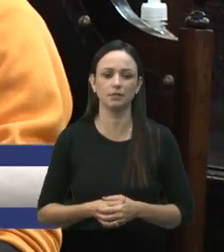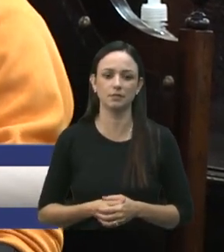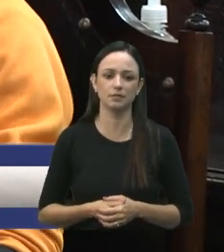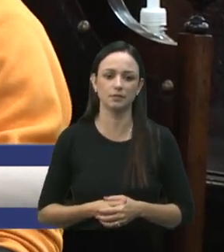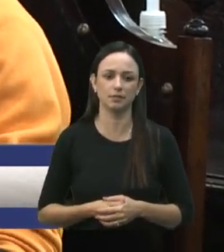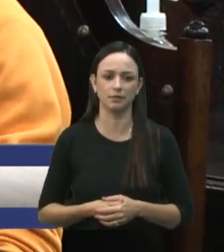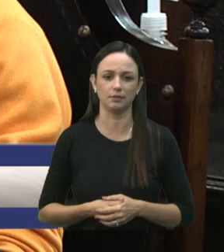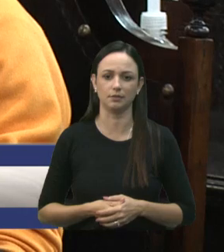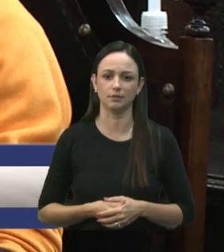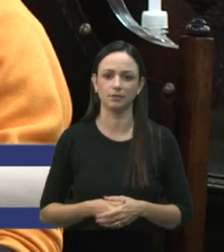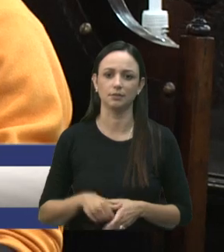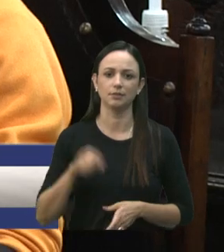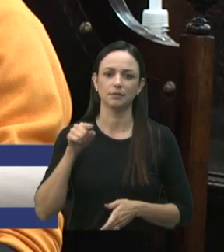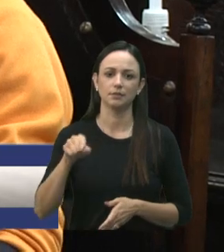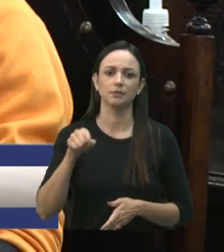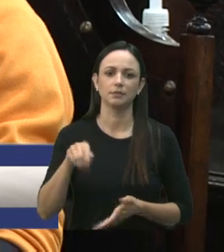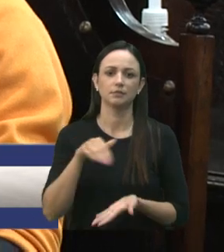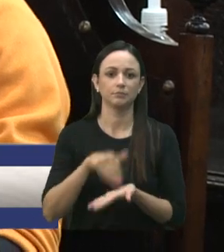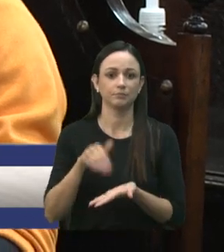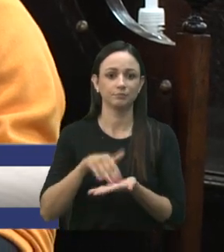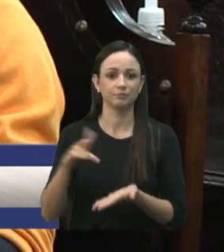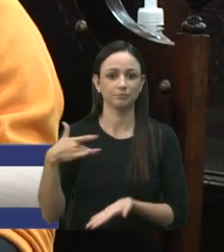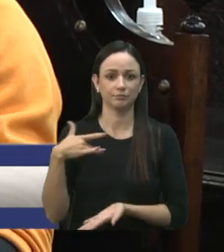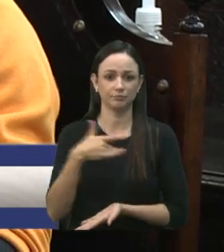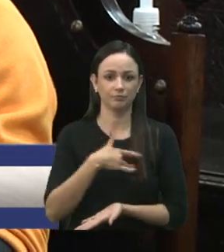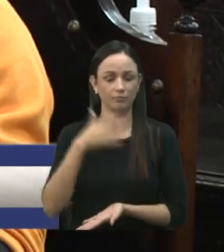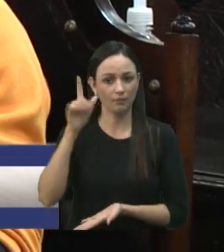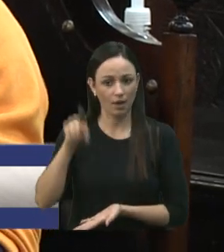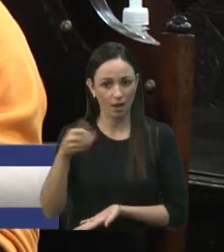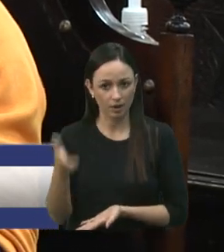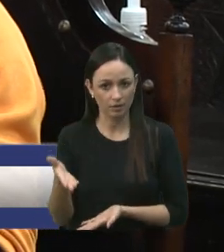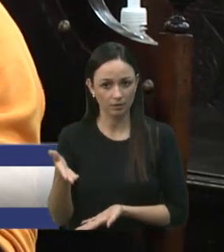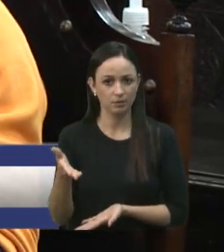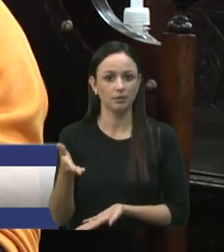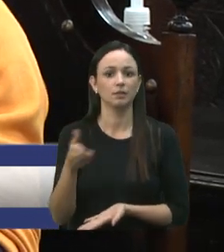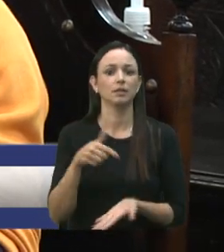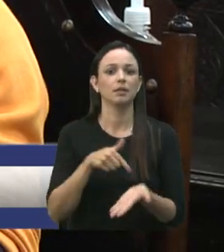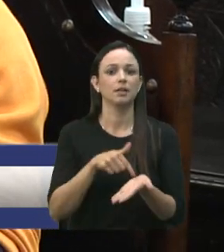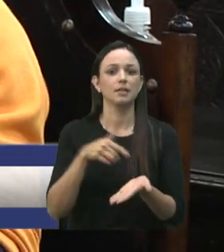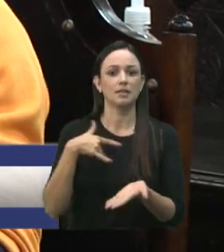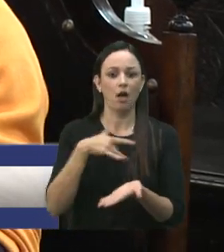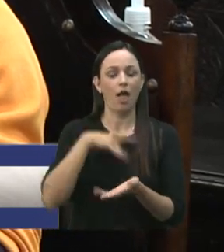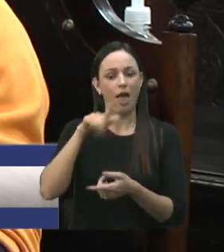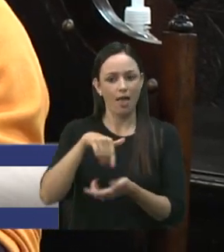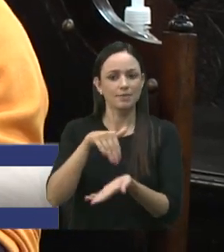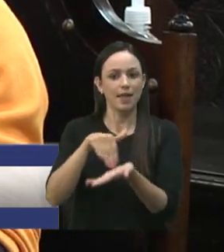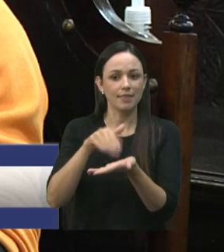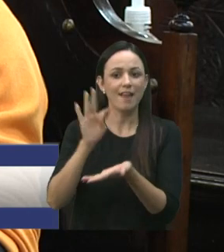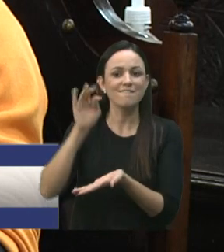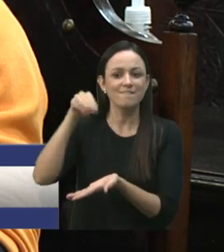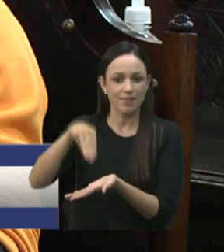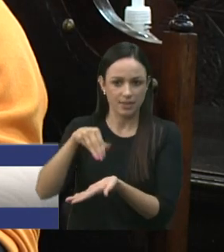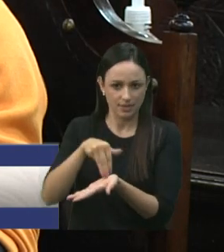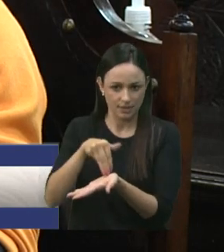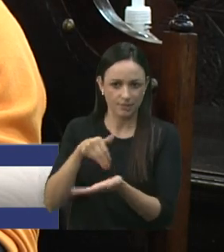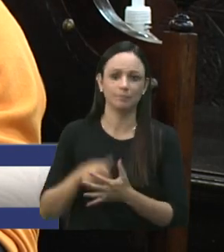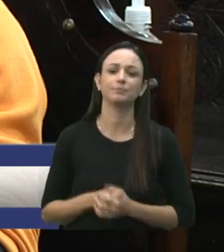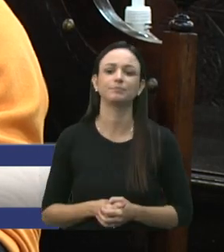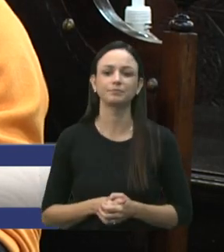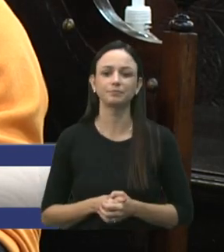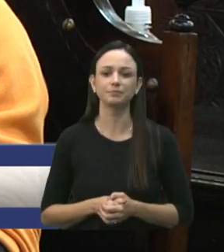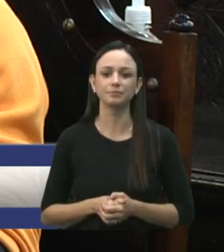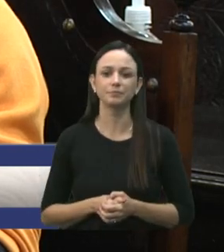sua questão. Secretaria Municipal de Saúde é Secretaria FIM, correto, secretário? Secretaria Municipal de Educação é